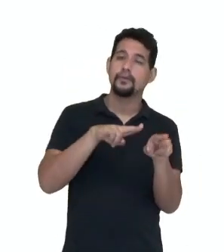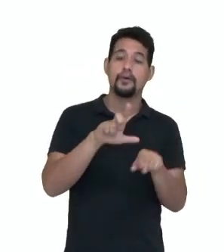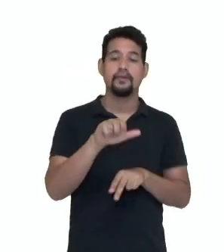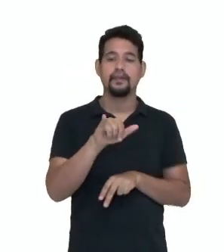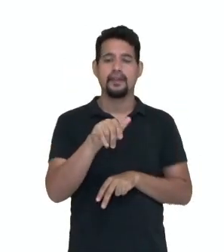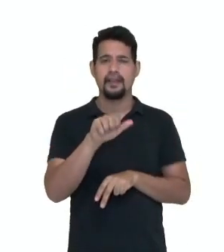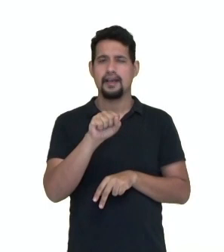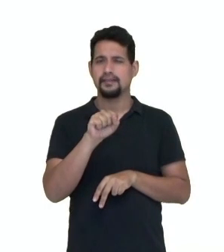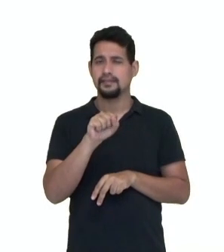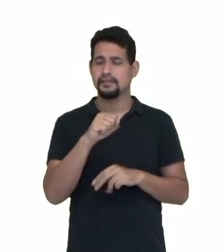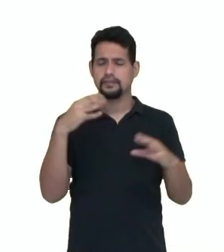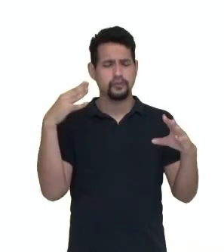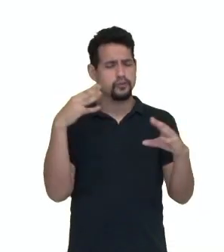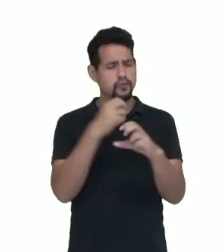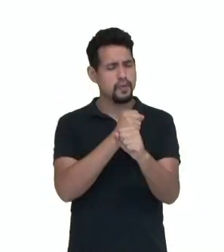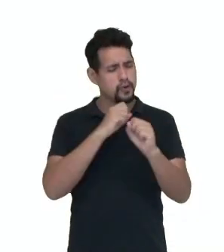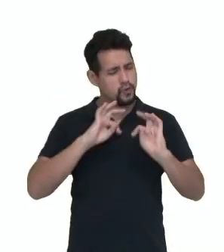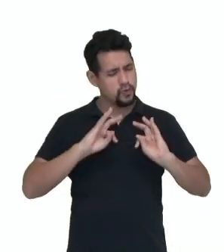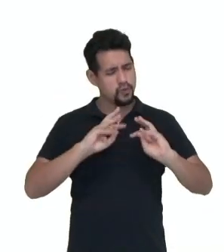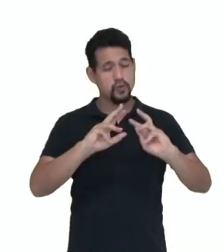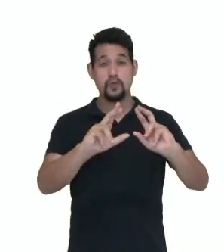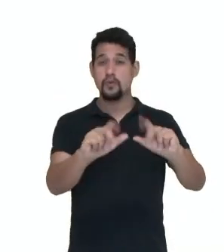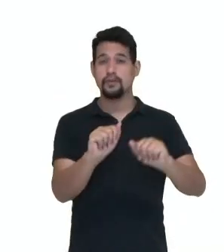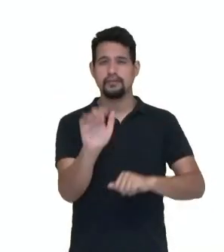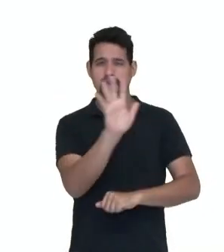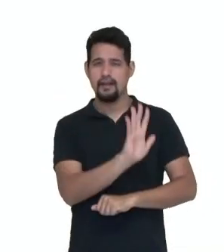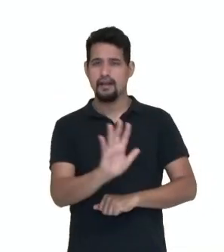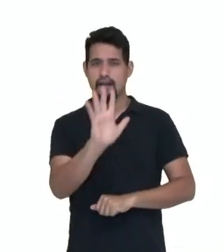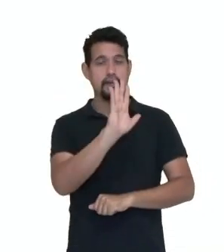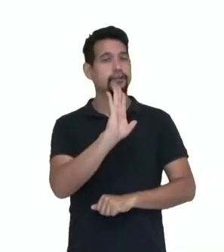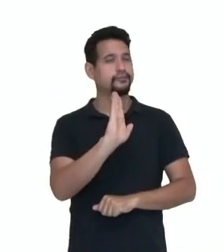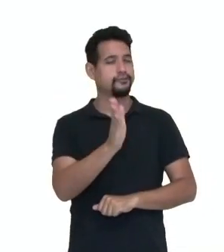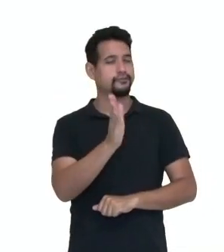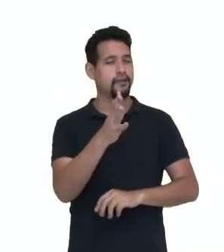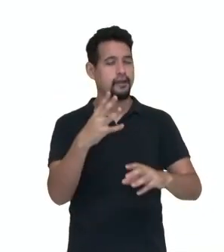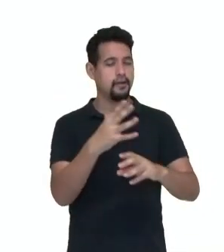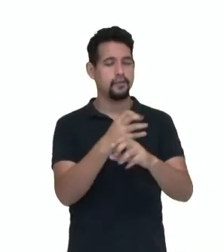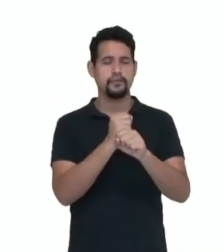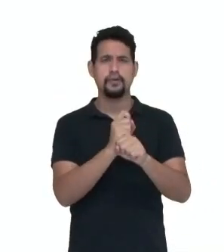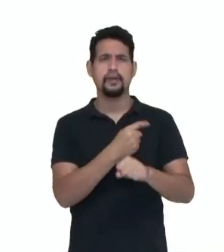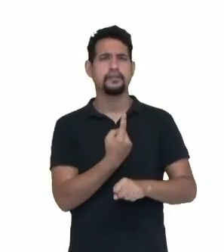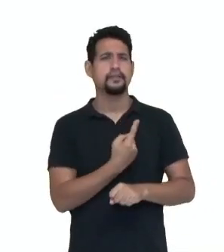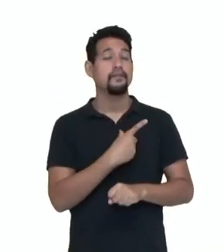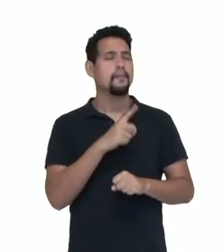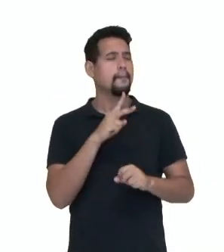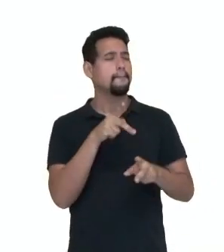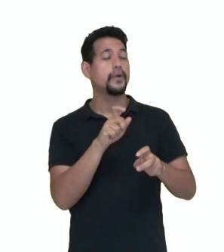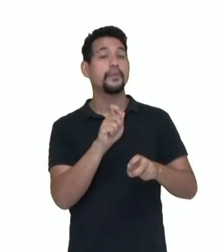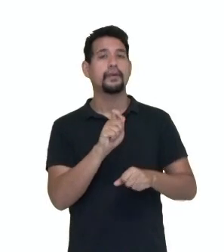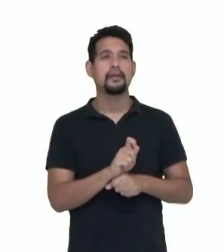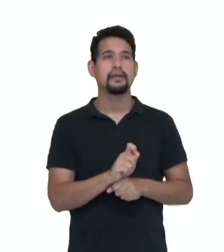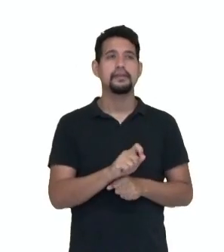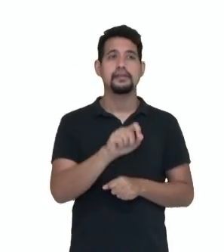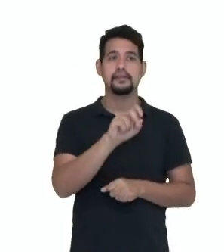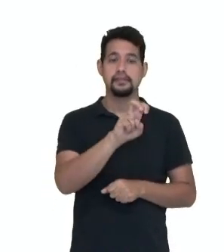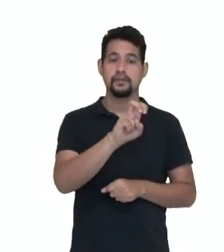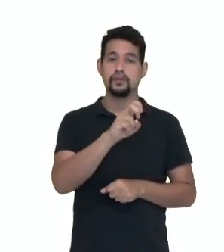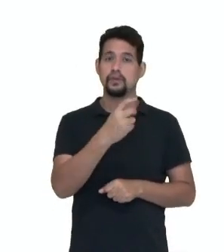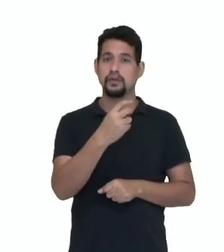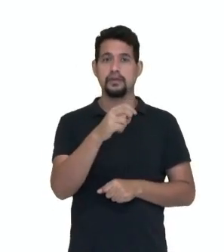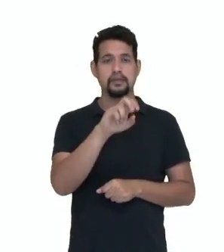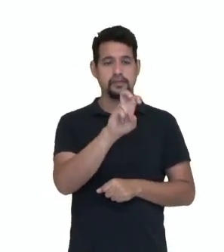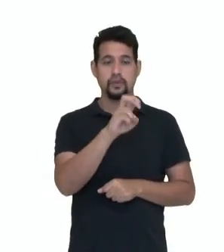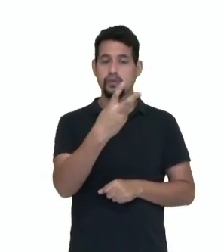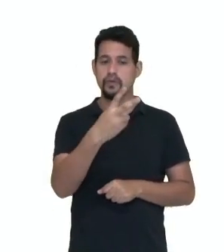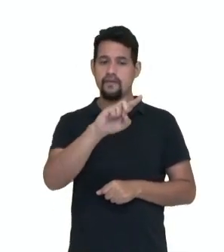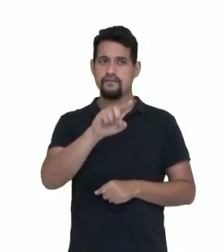lilás. Somando todas essas áreas que a gente já calculou, nós temos que isso vai dar 52,15. Isso